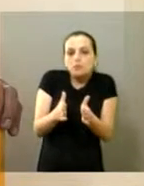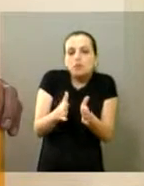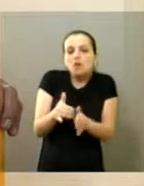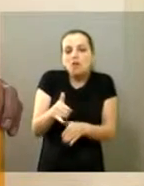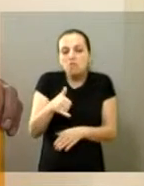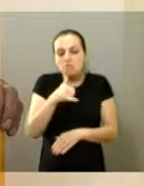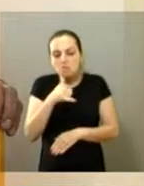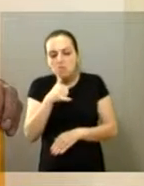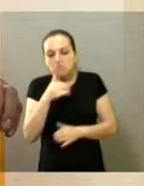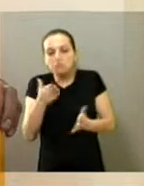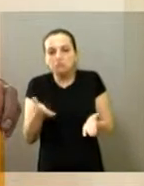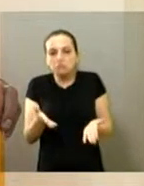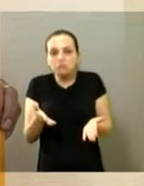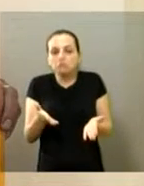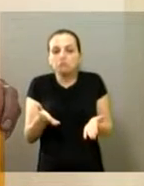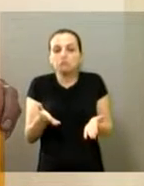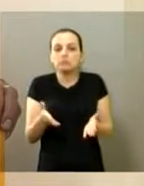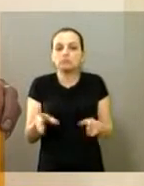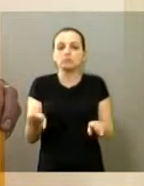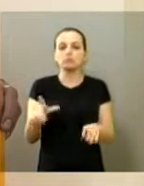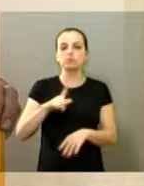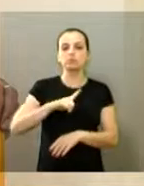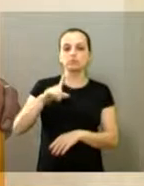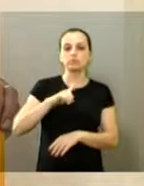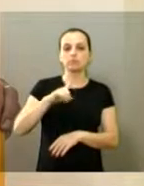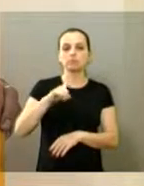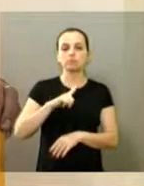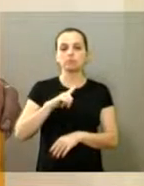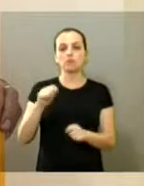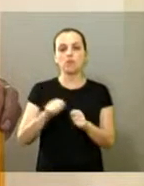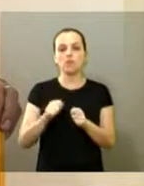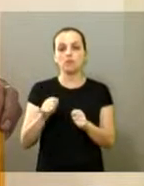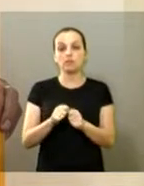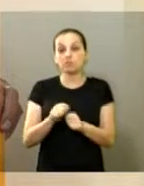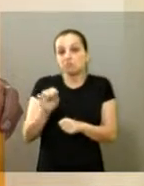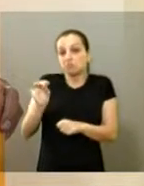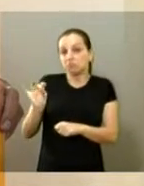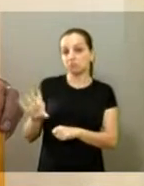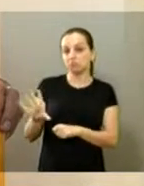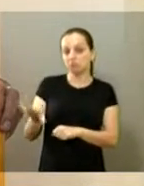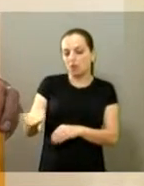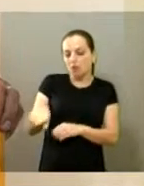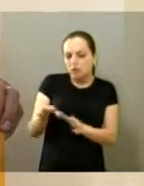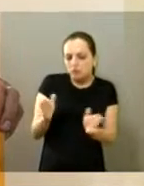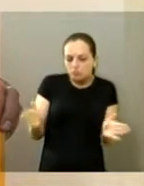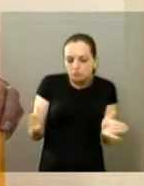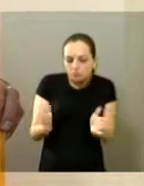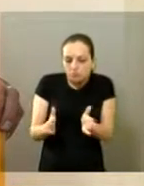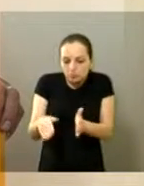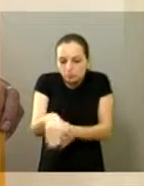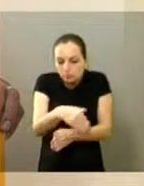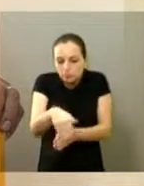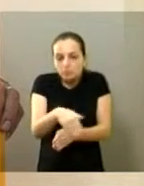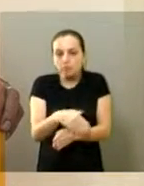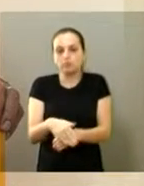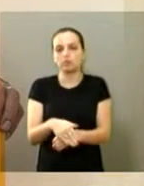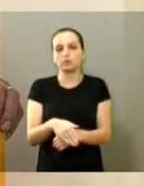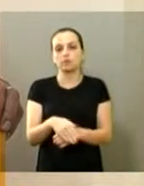o Coronel Cid talvez tenha feito só aquele pedacinho de